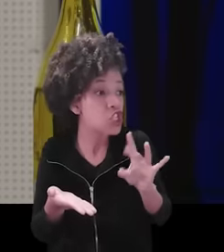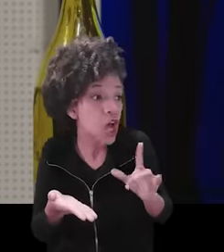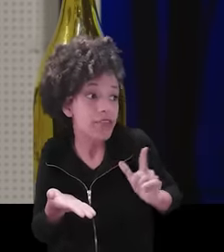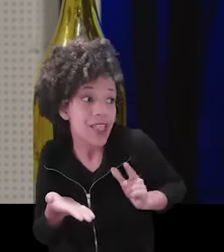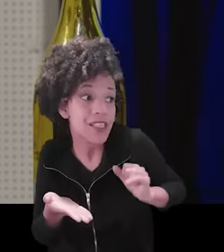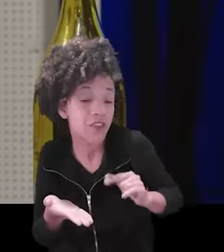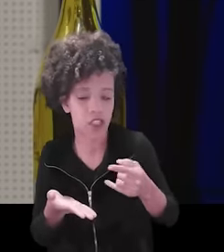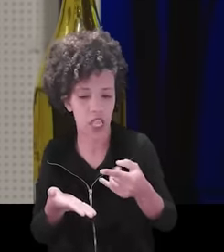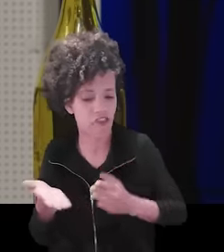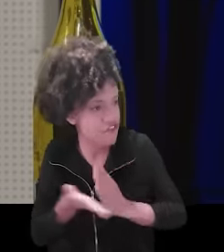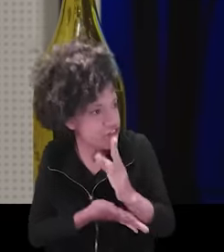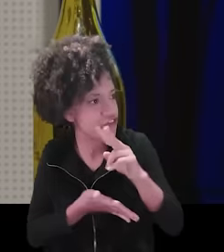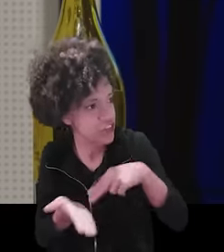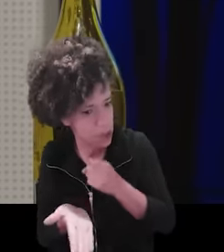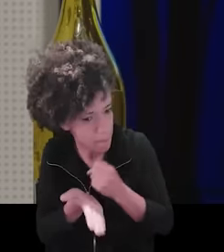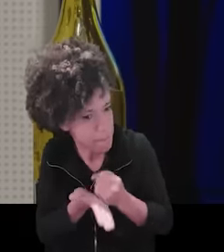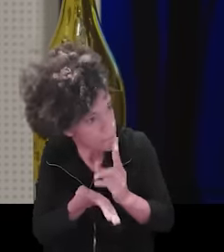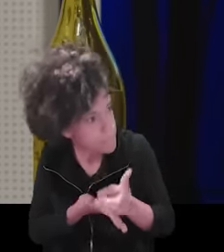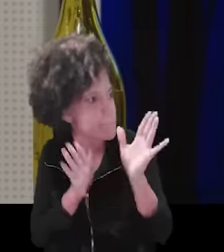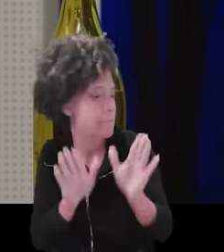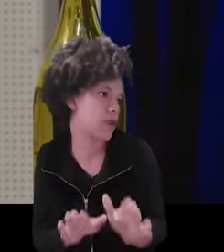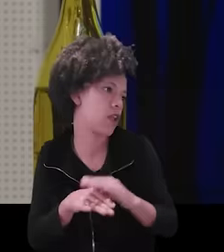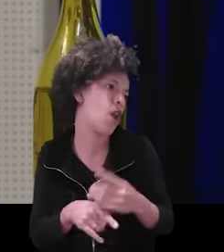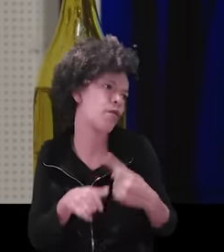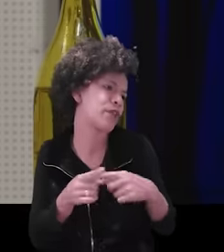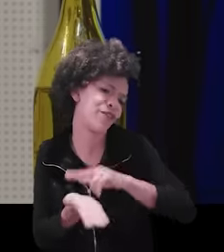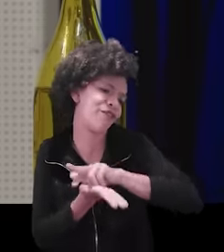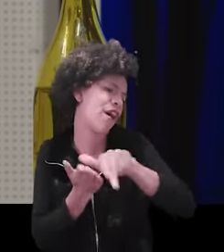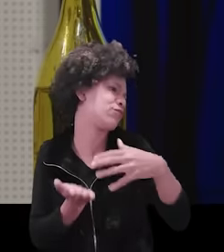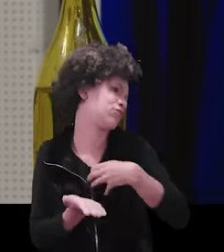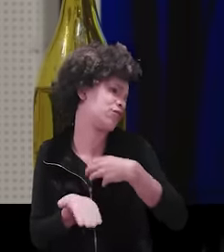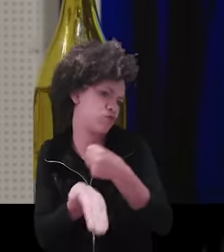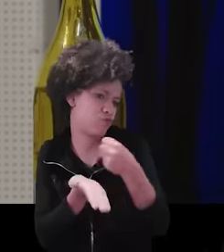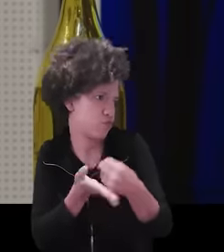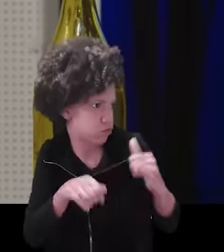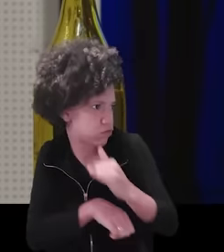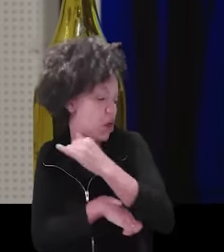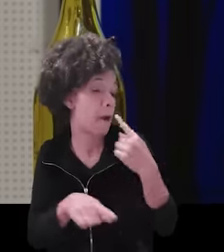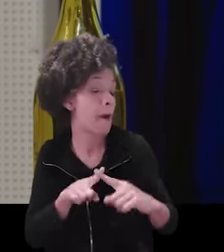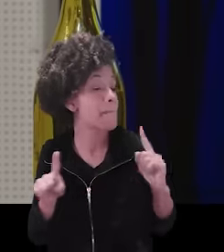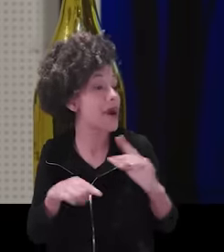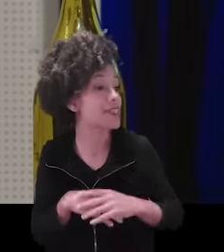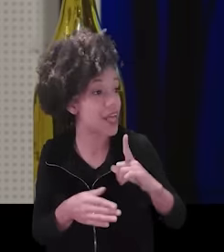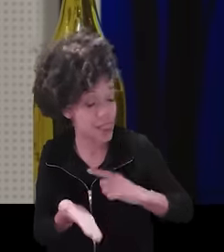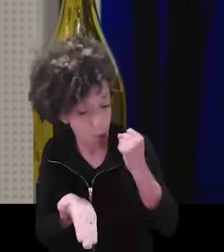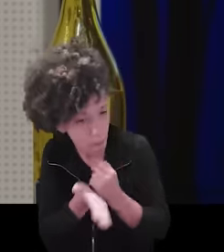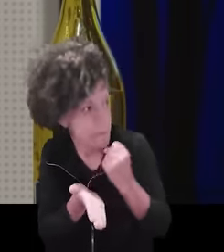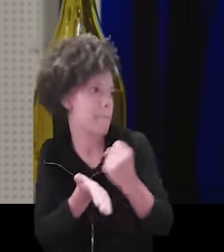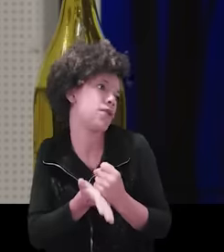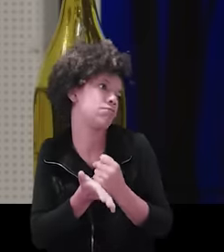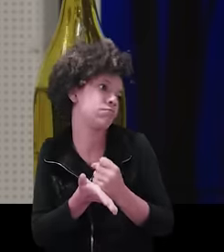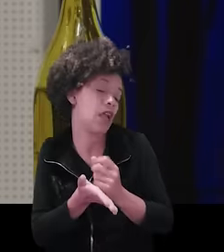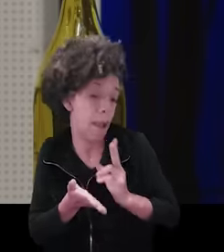tem se você tem deu entrada no visto de permanência porque tem vários tipos de Visto mas você tem um visto permanente você